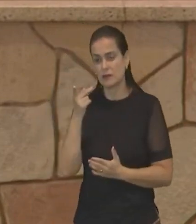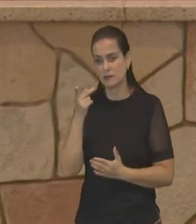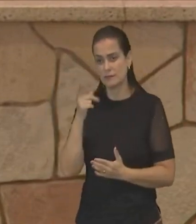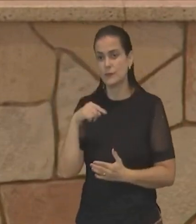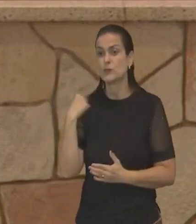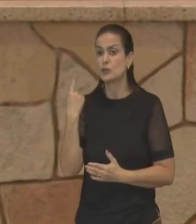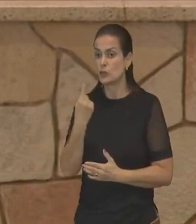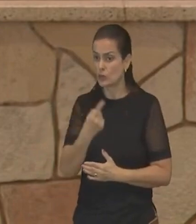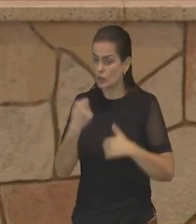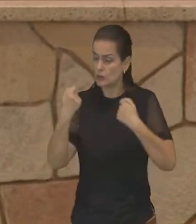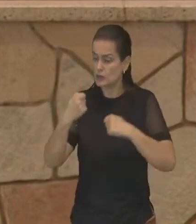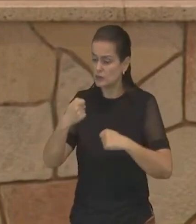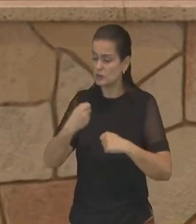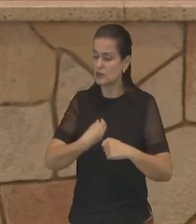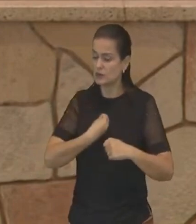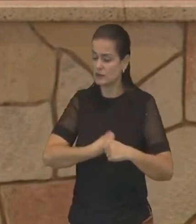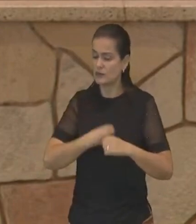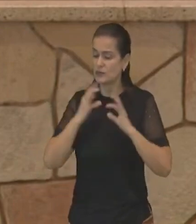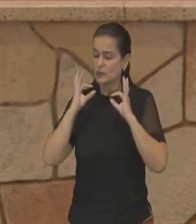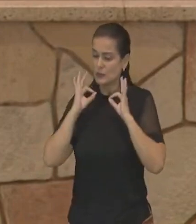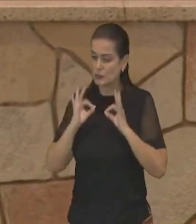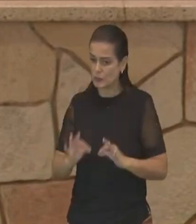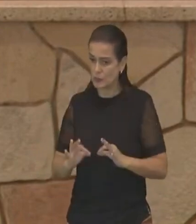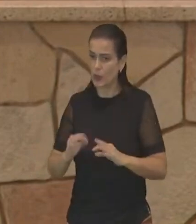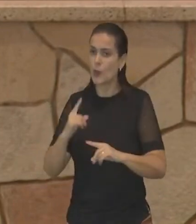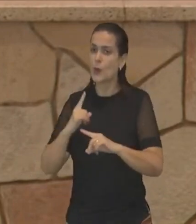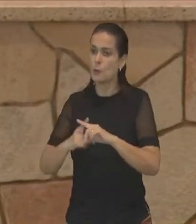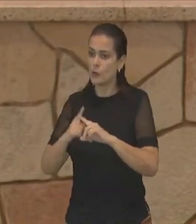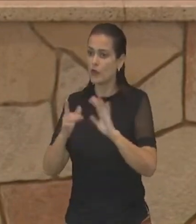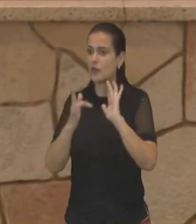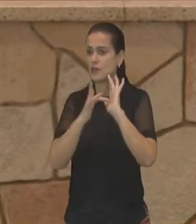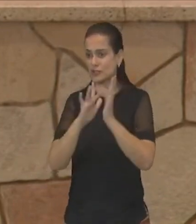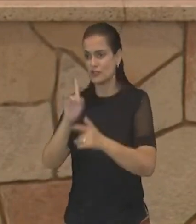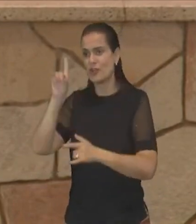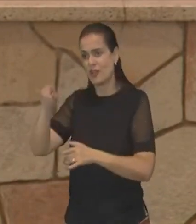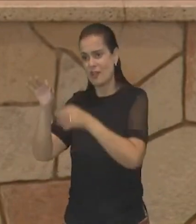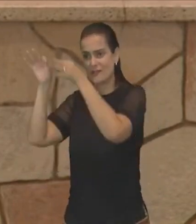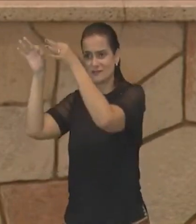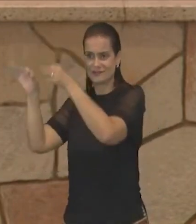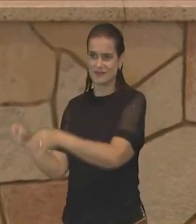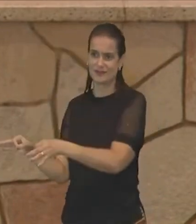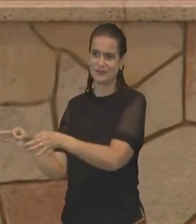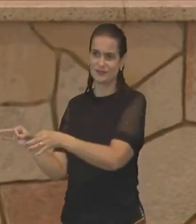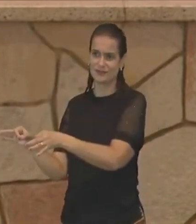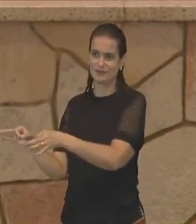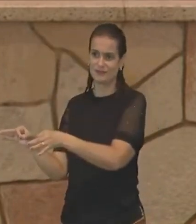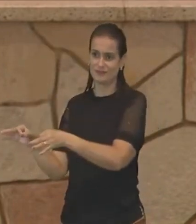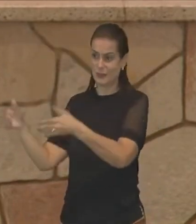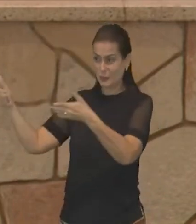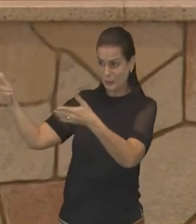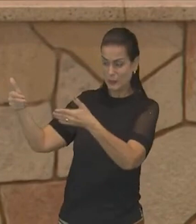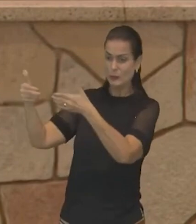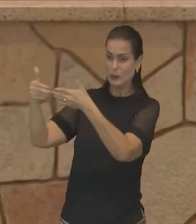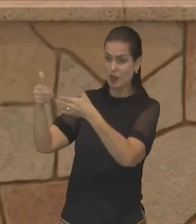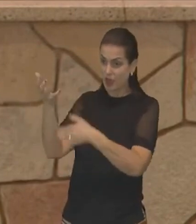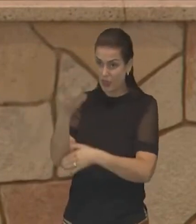sede santos, porque eu sou santo. Portanto, você deseja viver uma vida de santidade, querido.